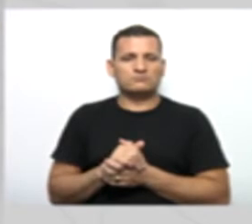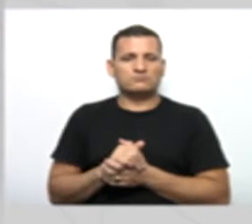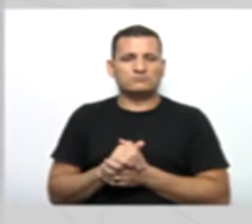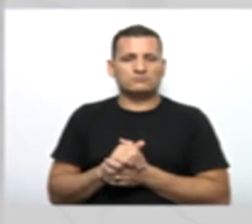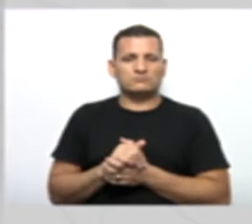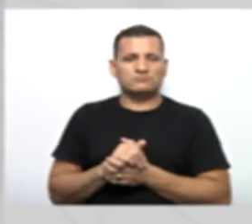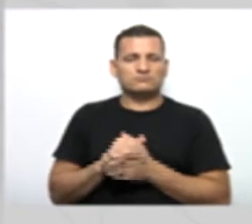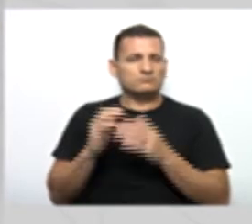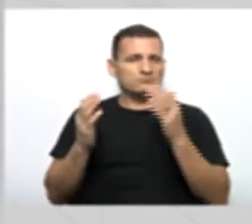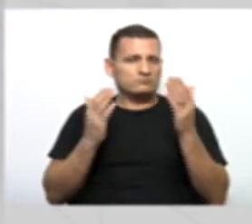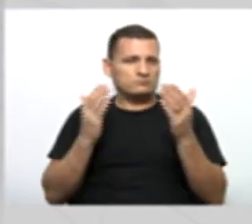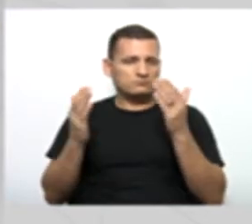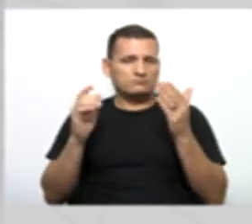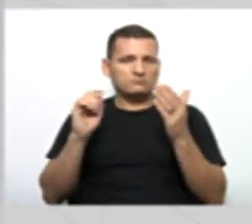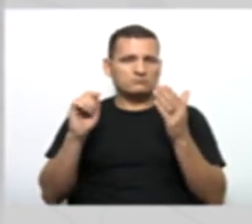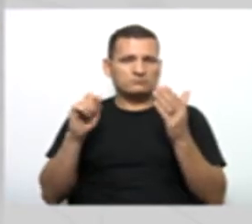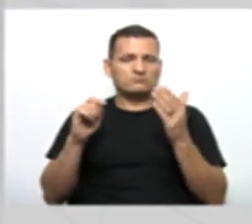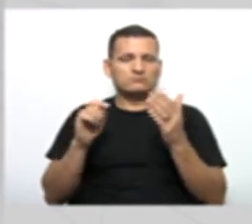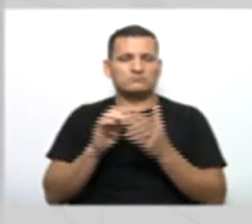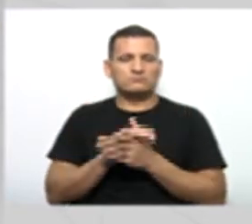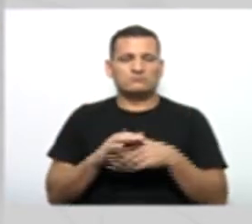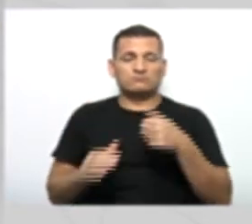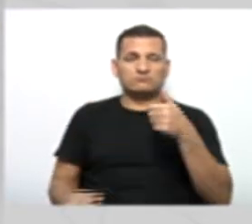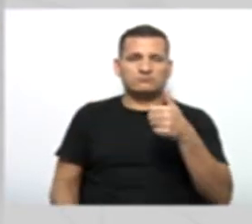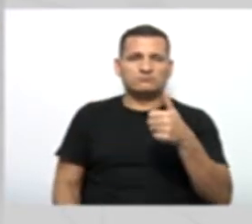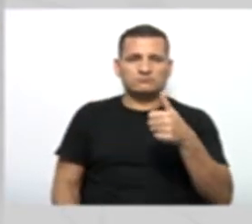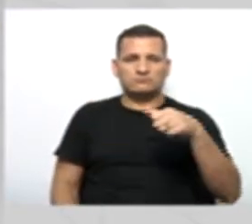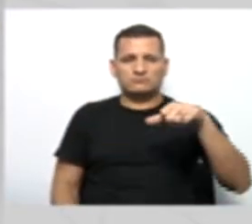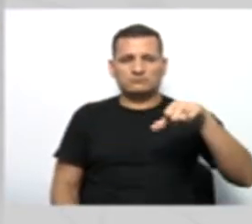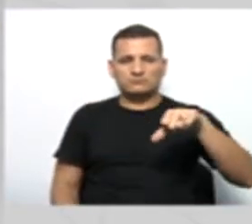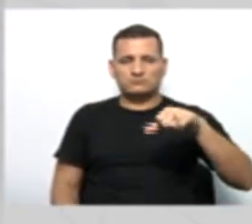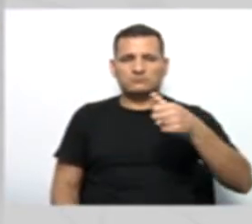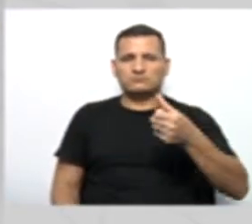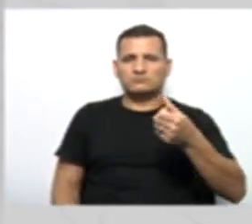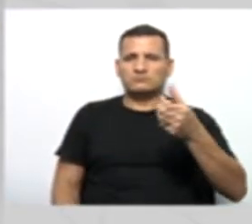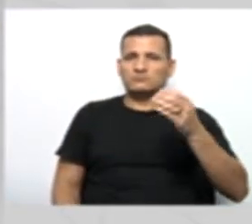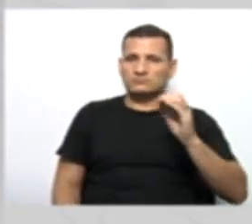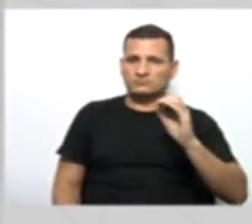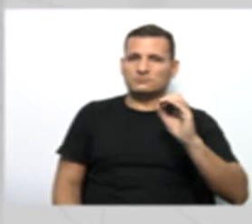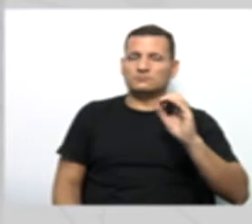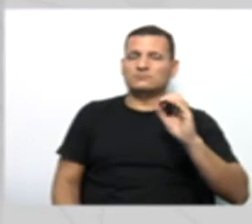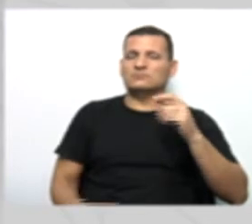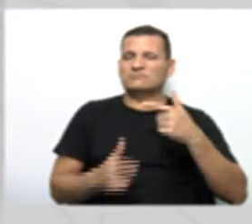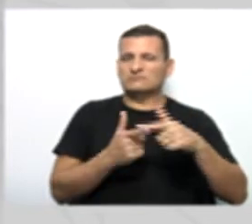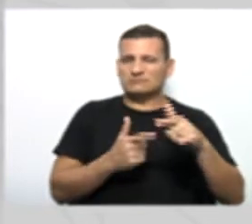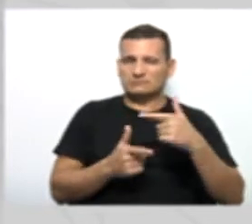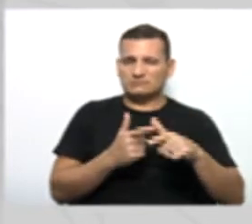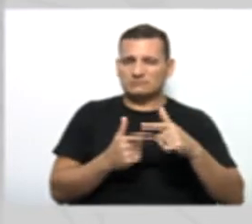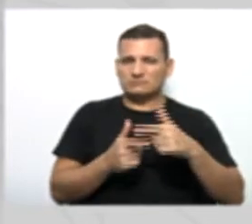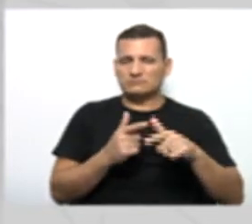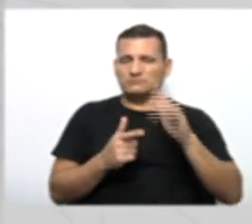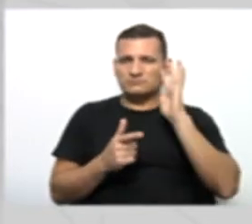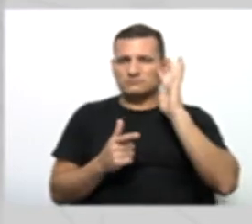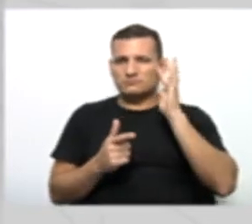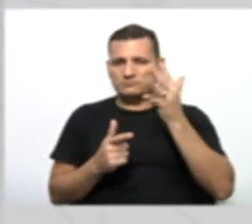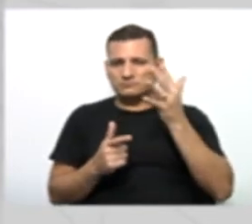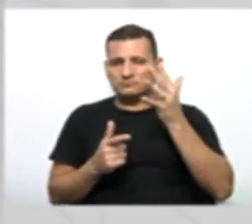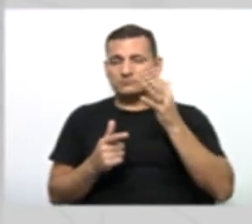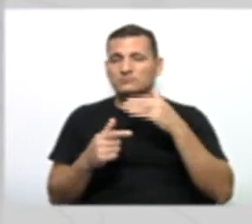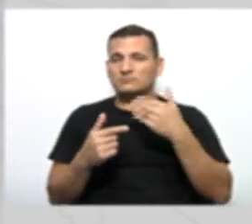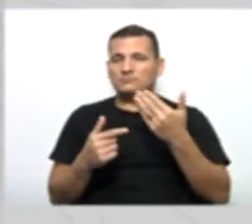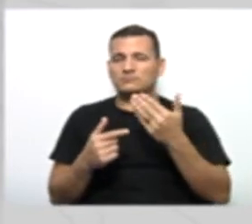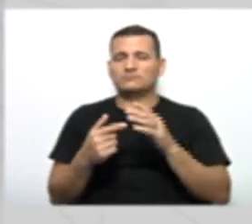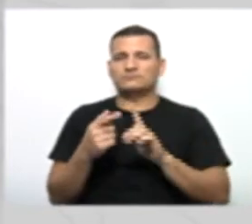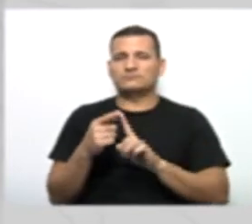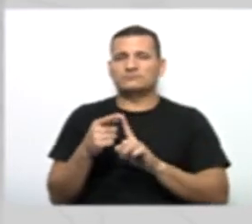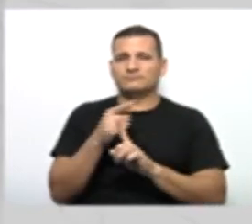comparado ao período antes de 1960, ainda temos muitos problemas a resolver. Então, antes de